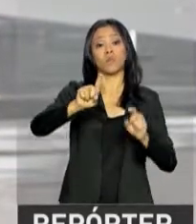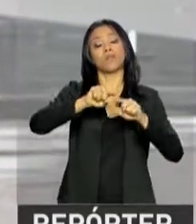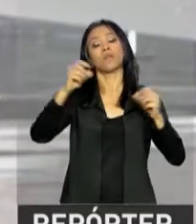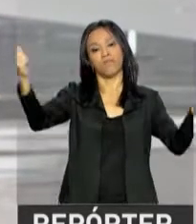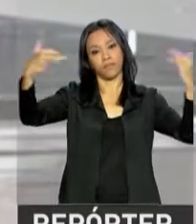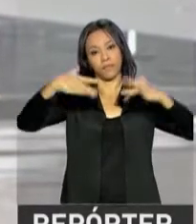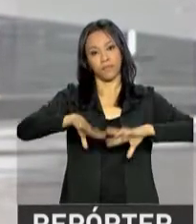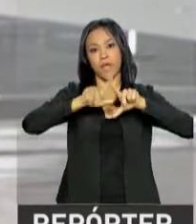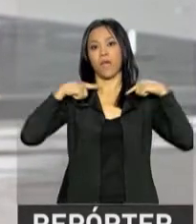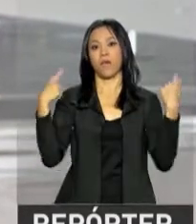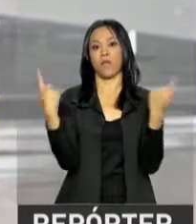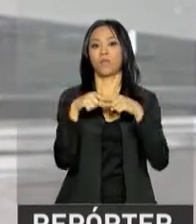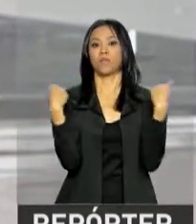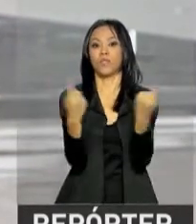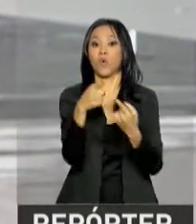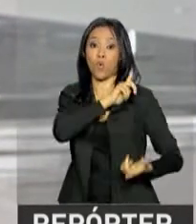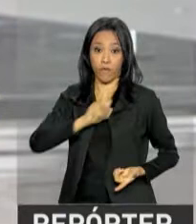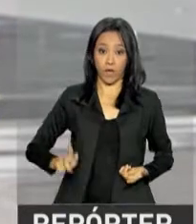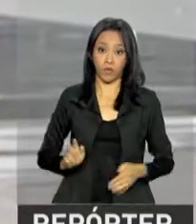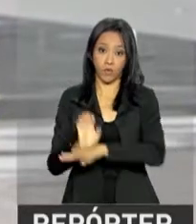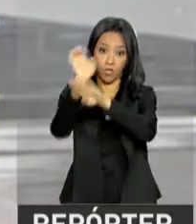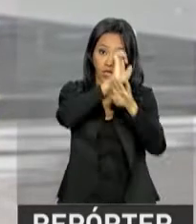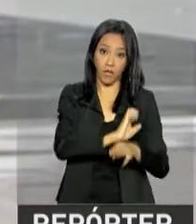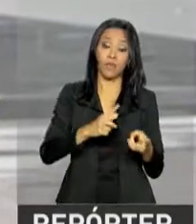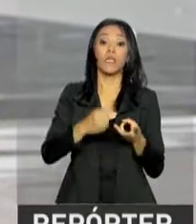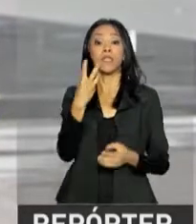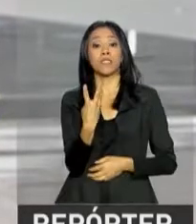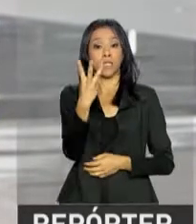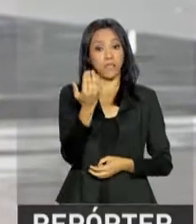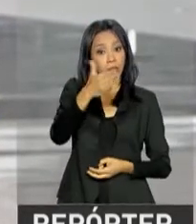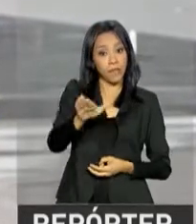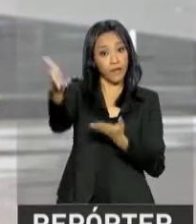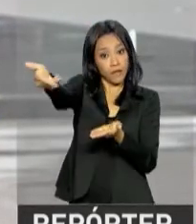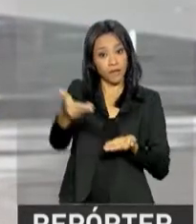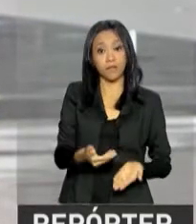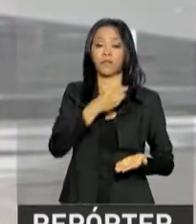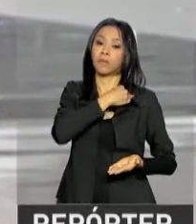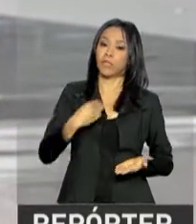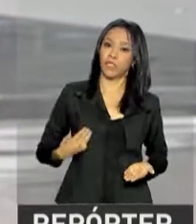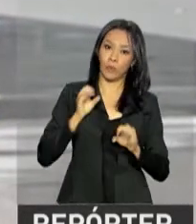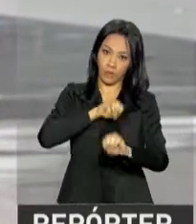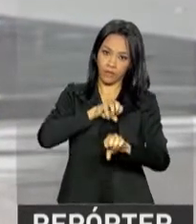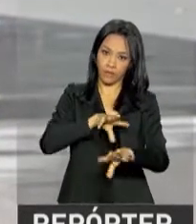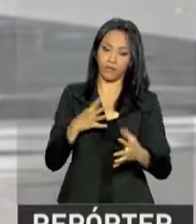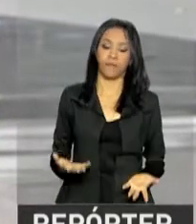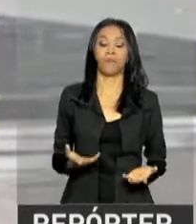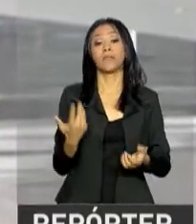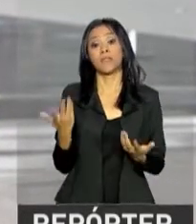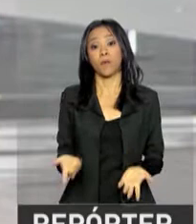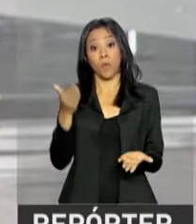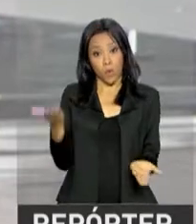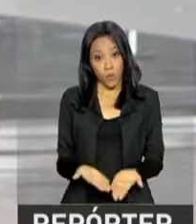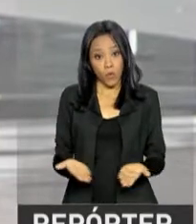falar sobre segurança pública e às três e meia da tarde o presidente recebe o ministro da educação mendonça filho bom em artigo publicado na edição